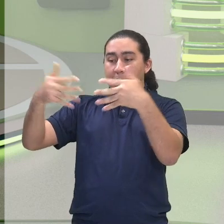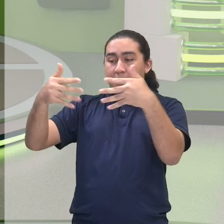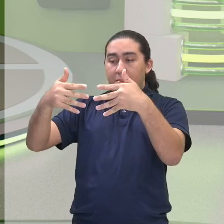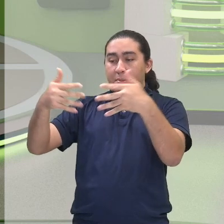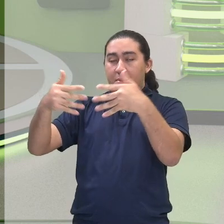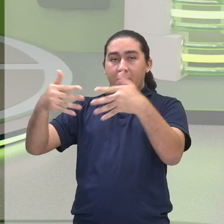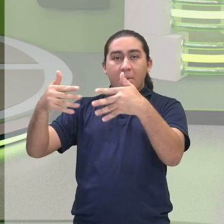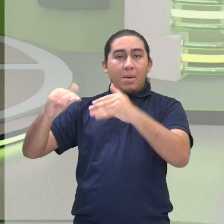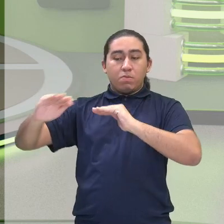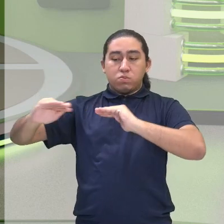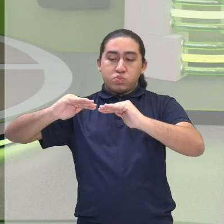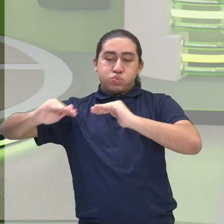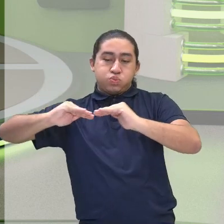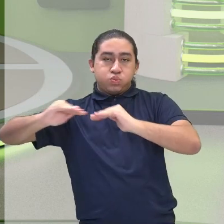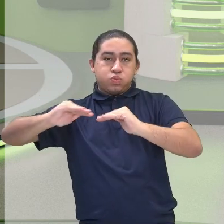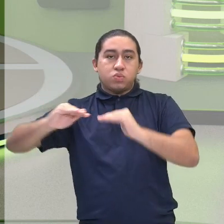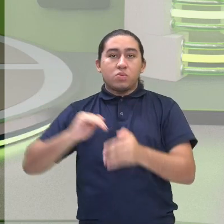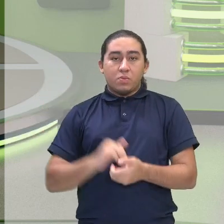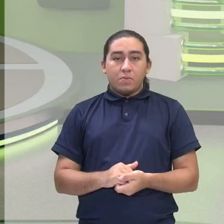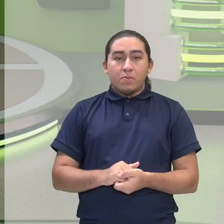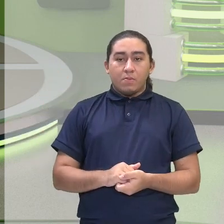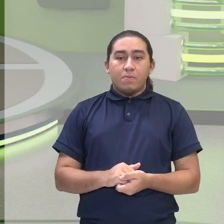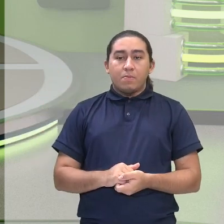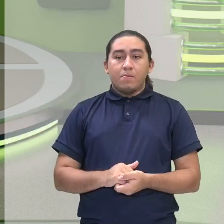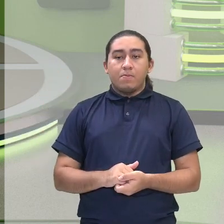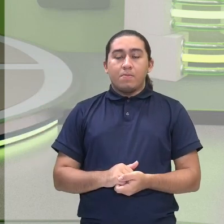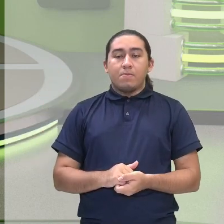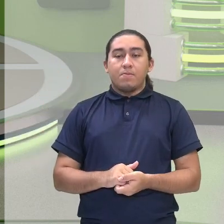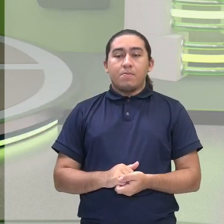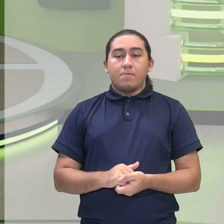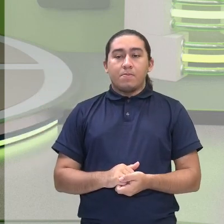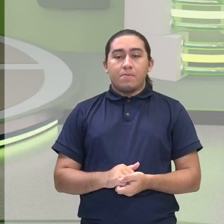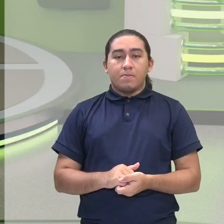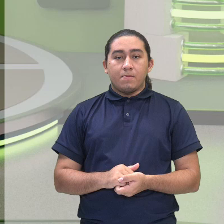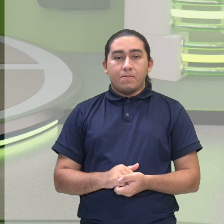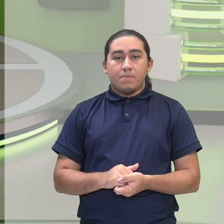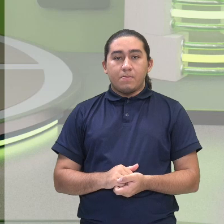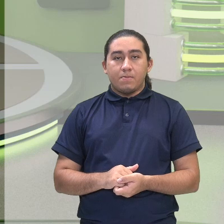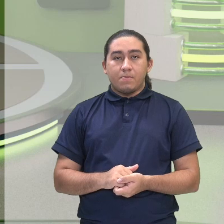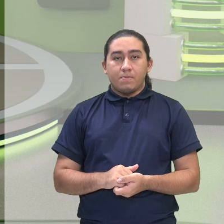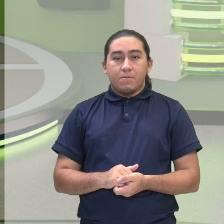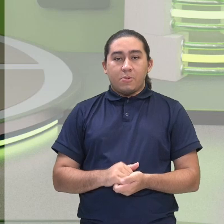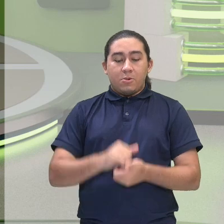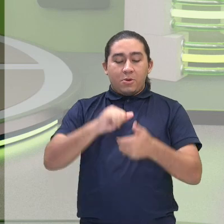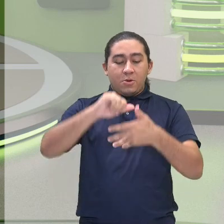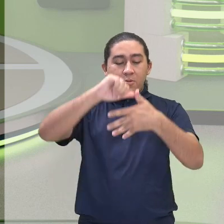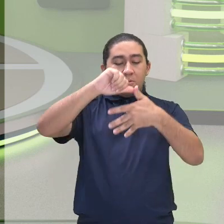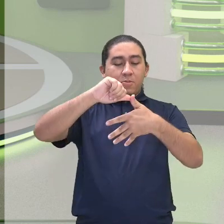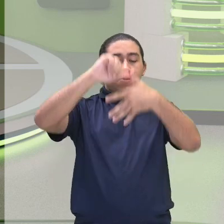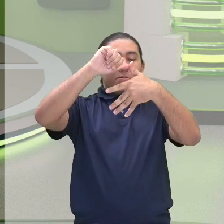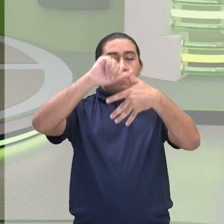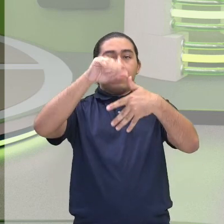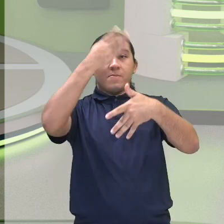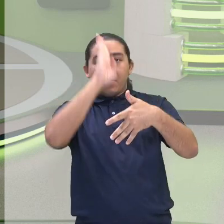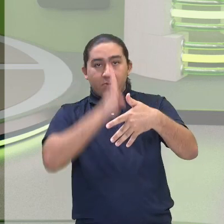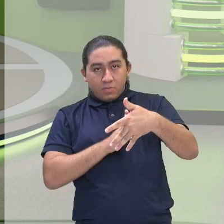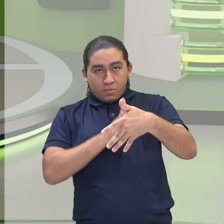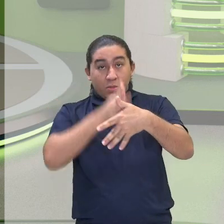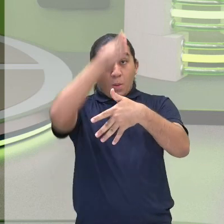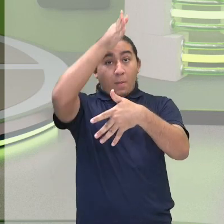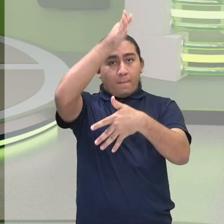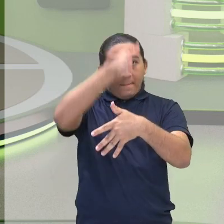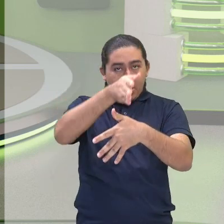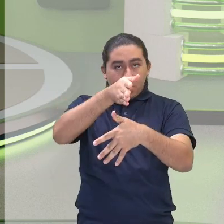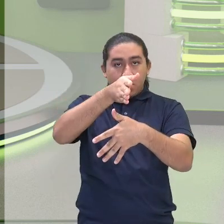frente, né? Então, a gente está observando ali, ó, como eu disse, né, o Brasil está localizado bem no meio de uma placa tectônica, mas aí que é a